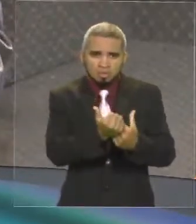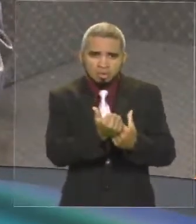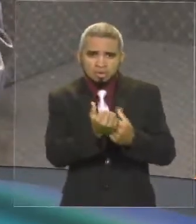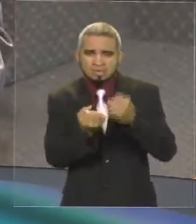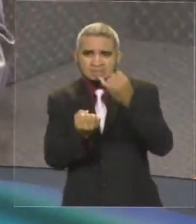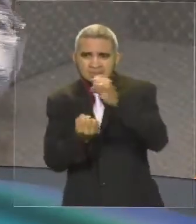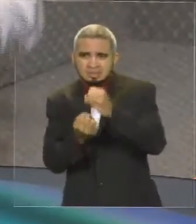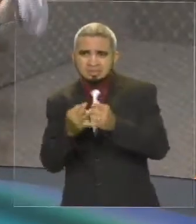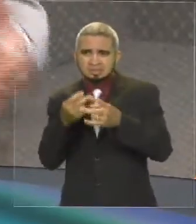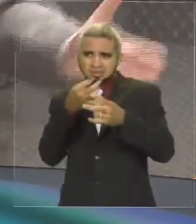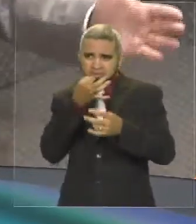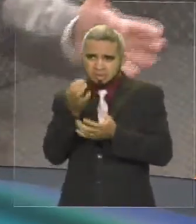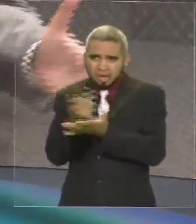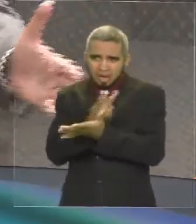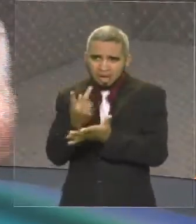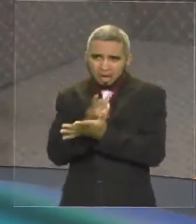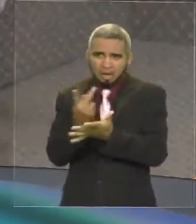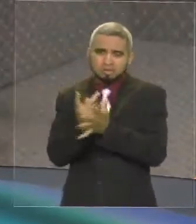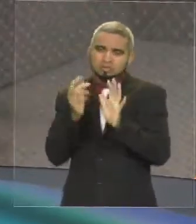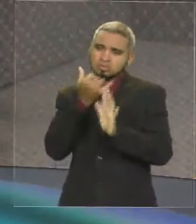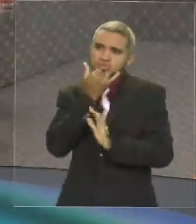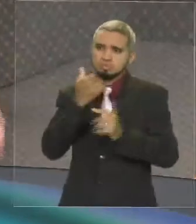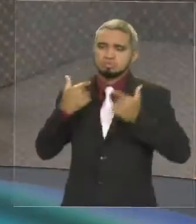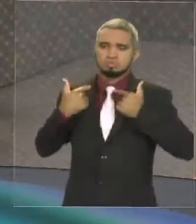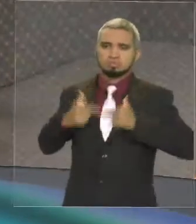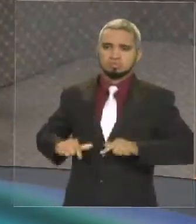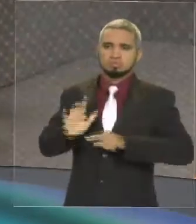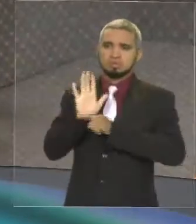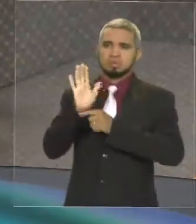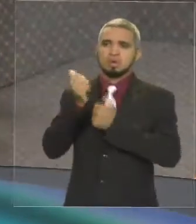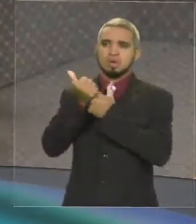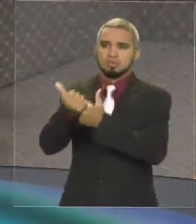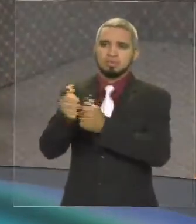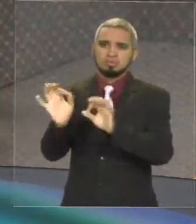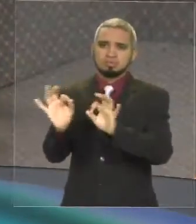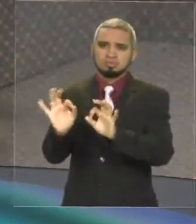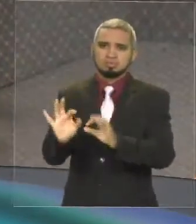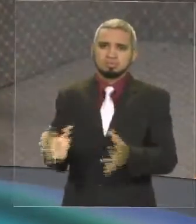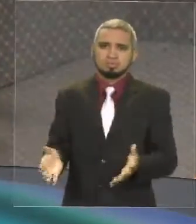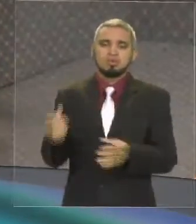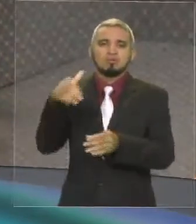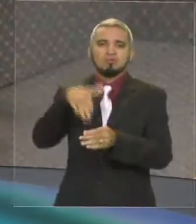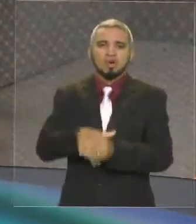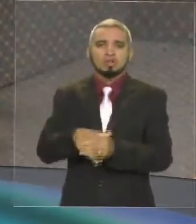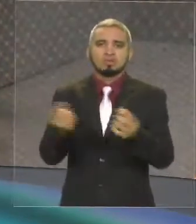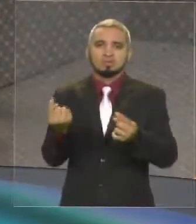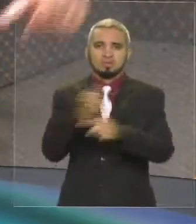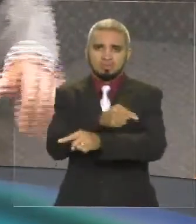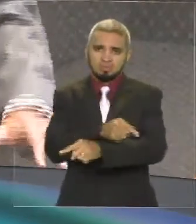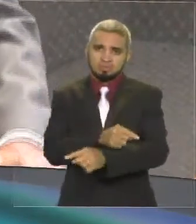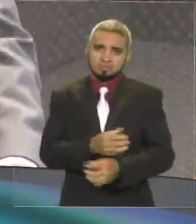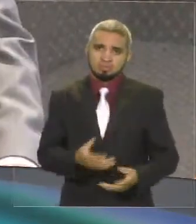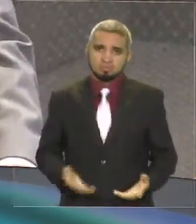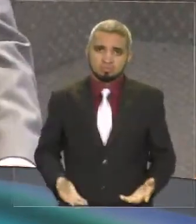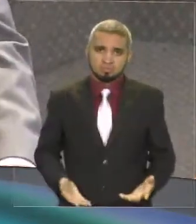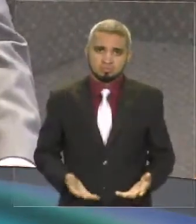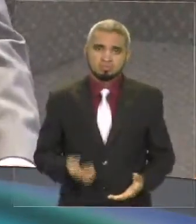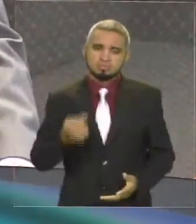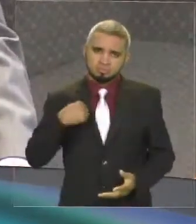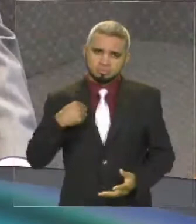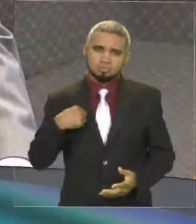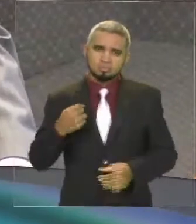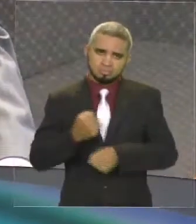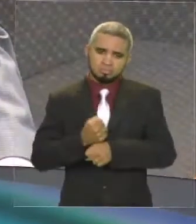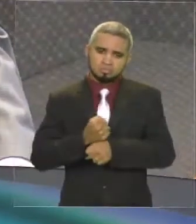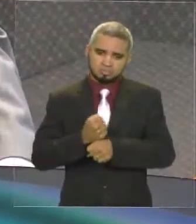fosse errado, eu tenho total independência para ser contra, votar contra e defender contra, como eu tenho feito aqui ao longo do